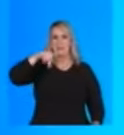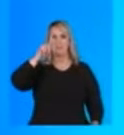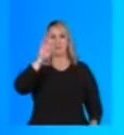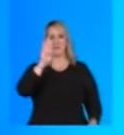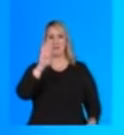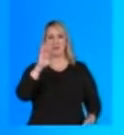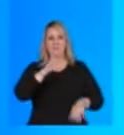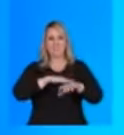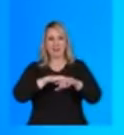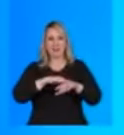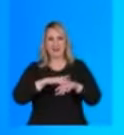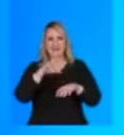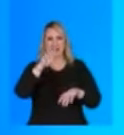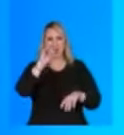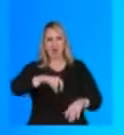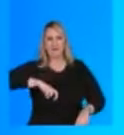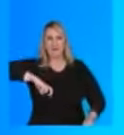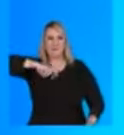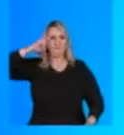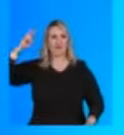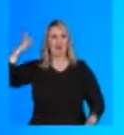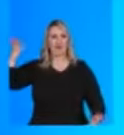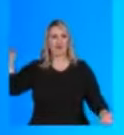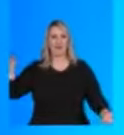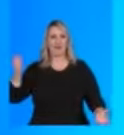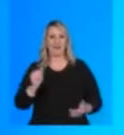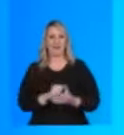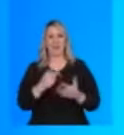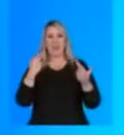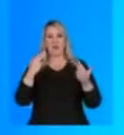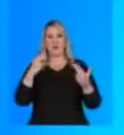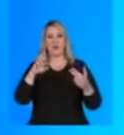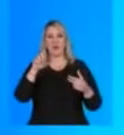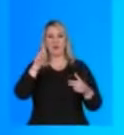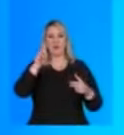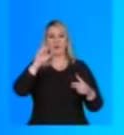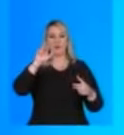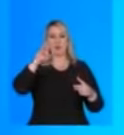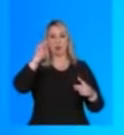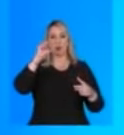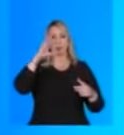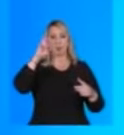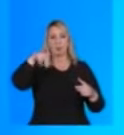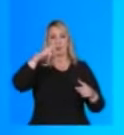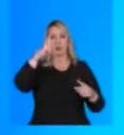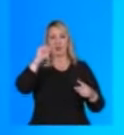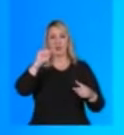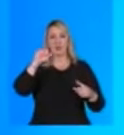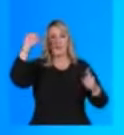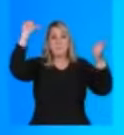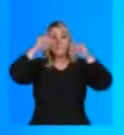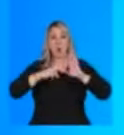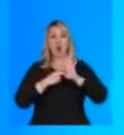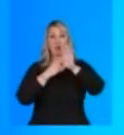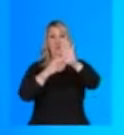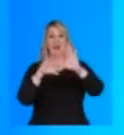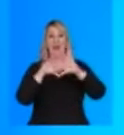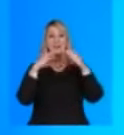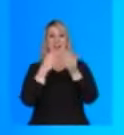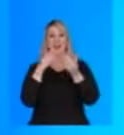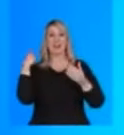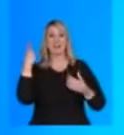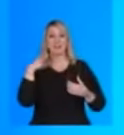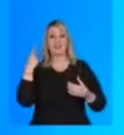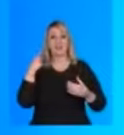isso o Rio de Janeiro é uma vergonha da mesma forma que Eduardo Cunha o pior representante do Brasil na Câmara dos Deputados do